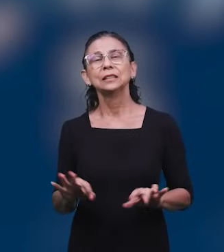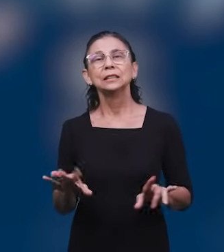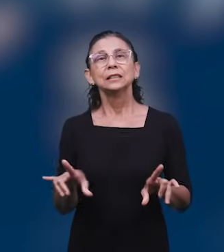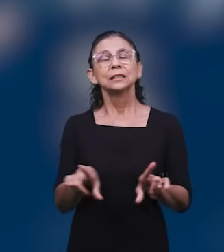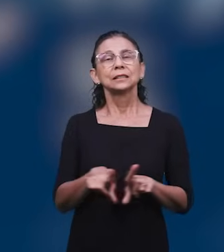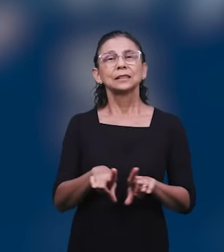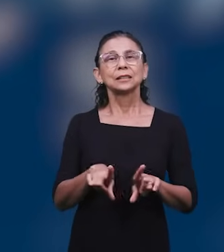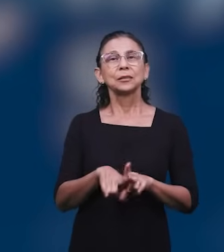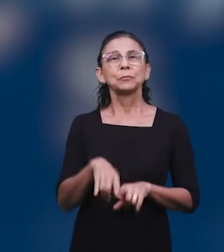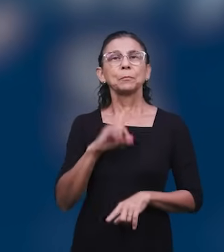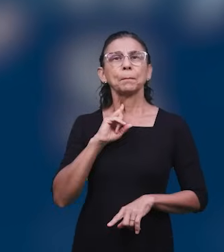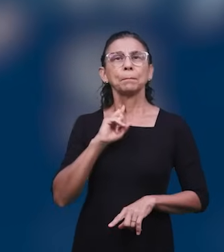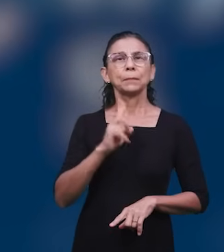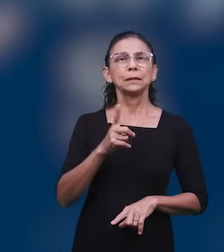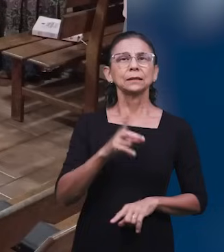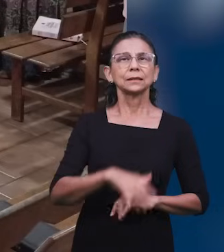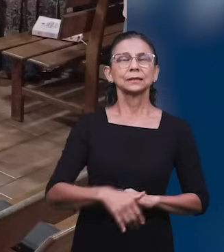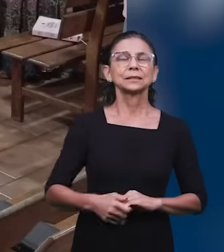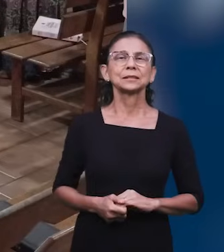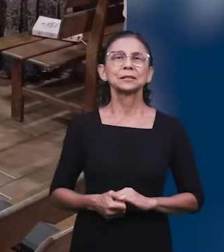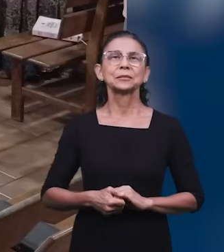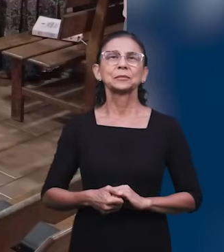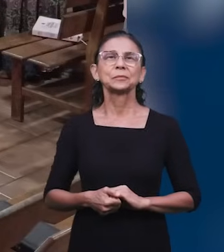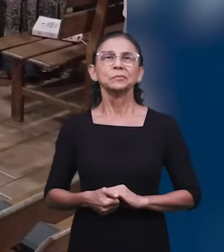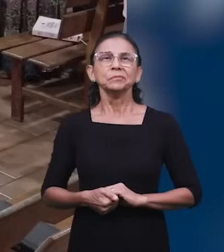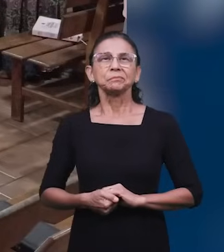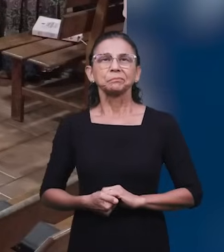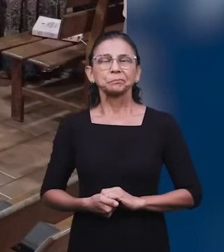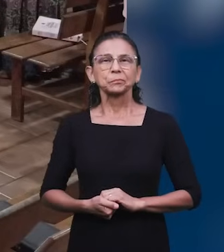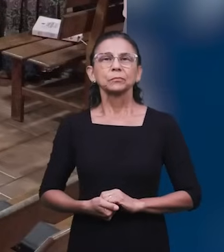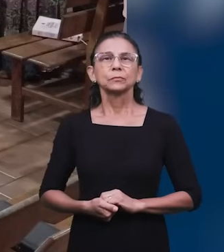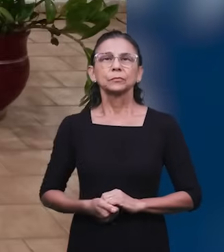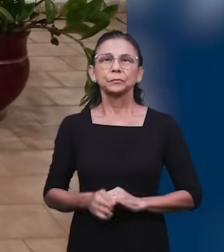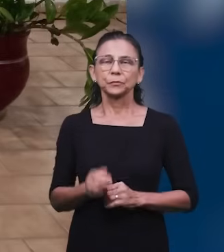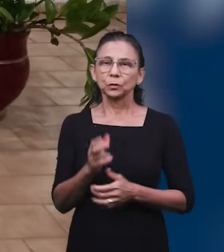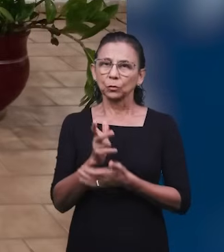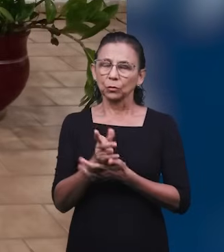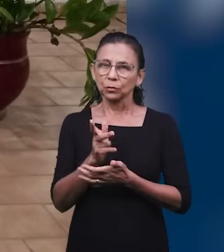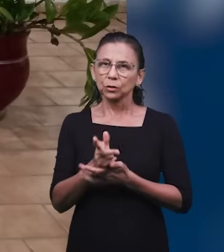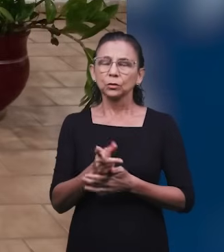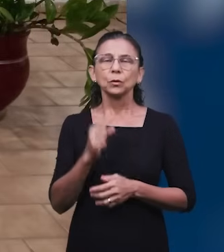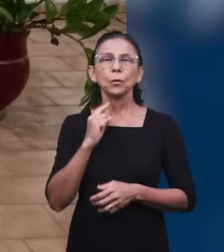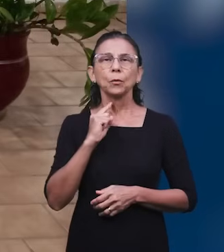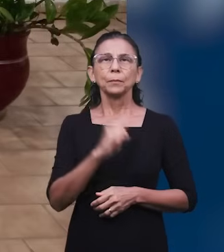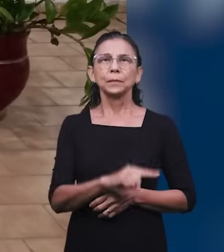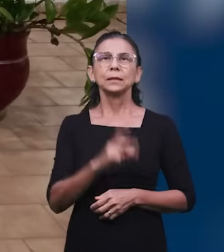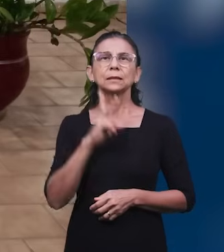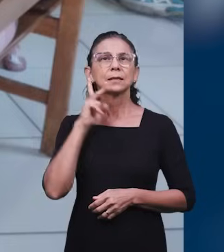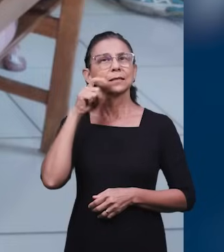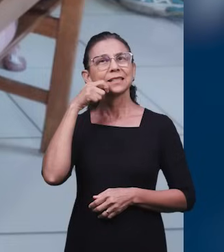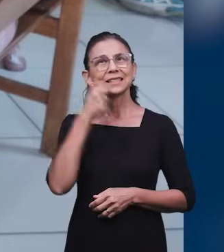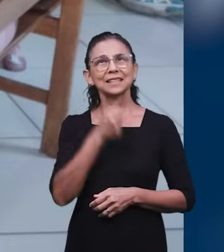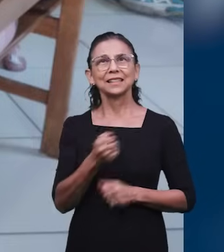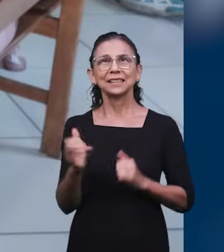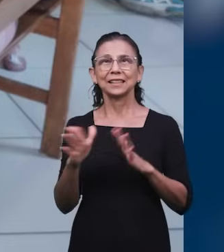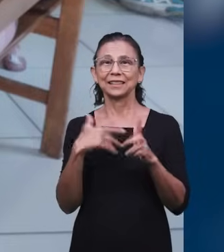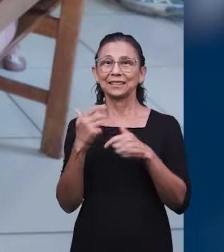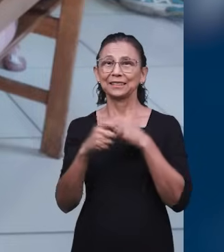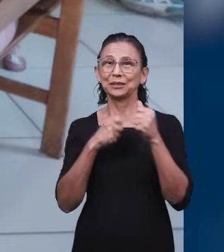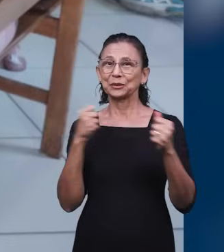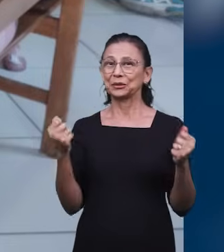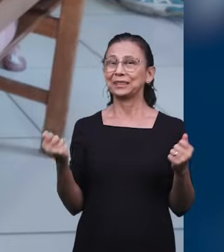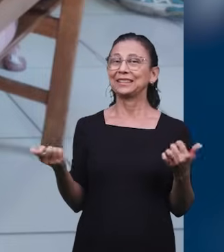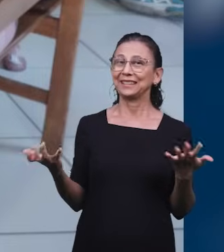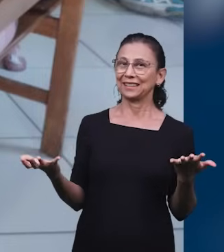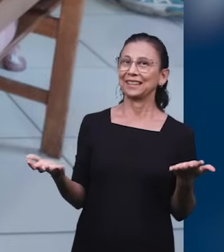de Montes Claros, em Minas. Na Igreja de Pirapurã, Minas Gerais, os irmãos aí ceando. Aleluia!